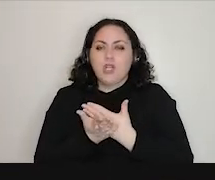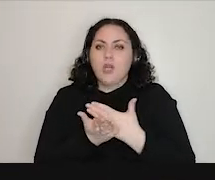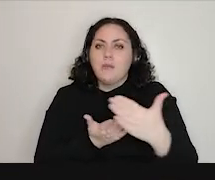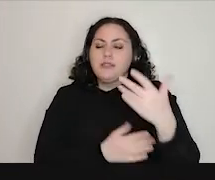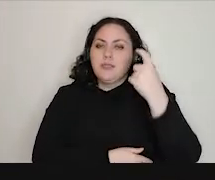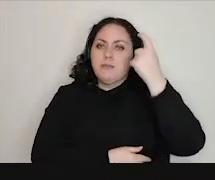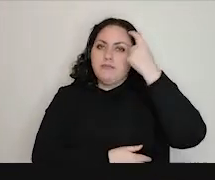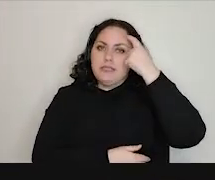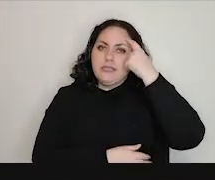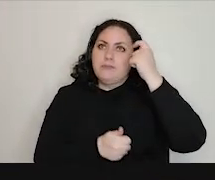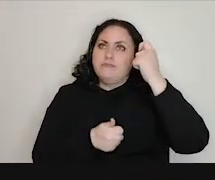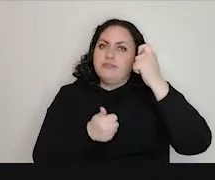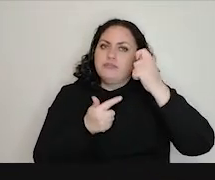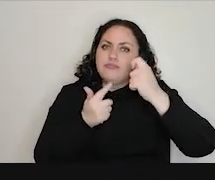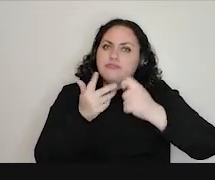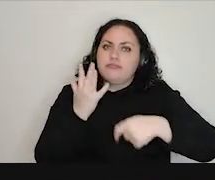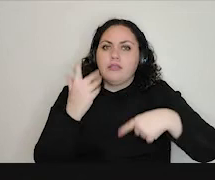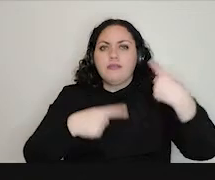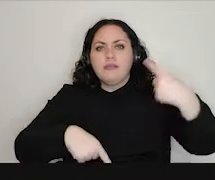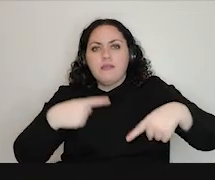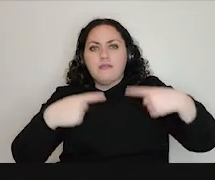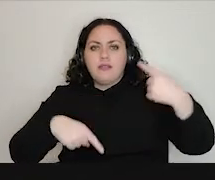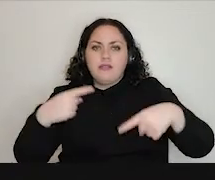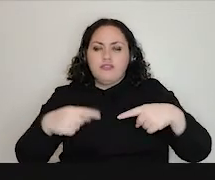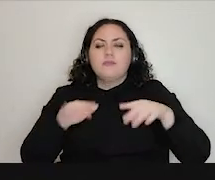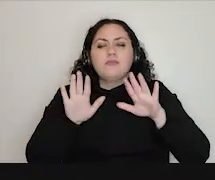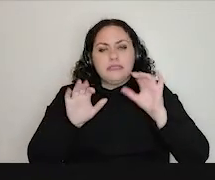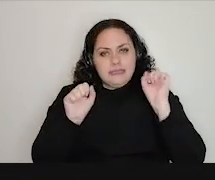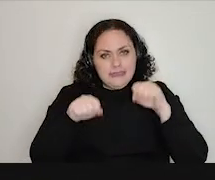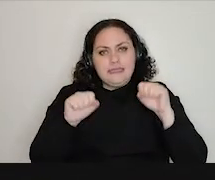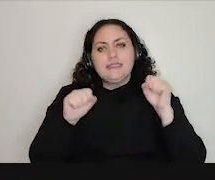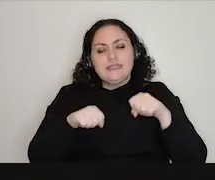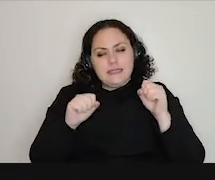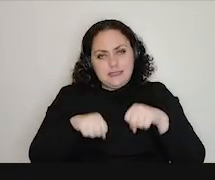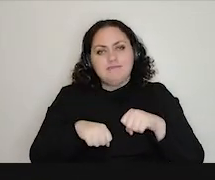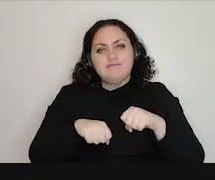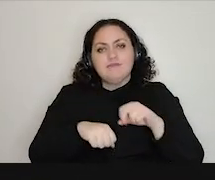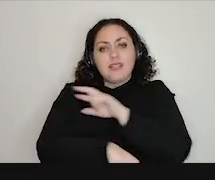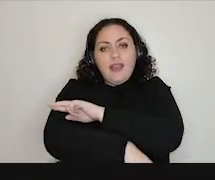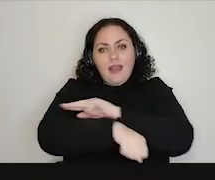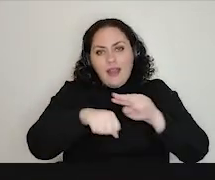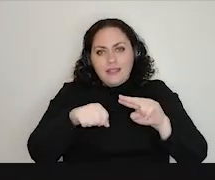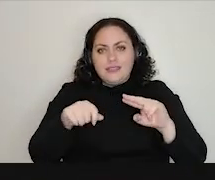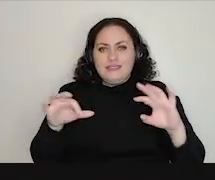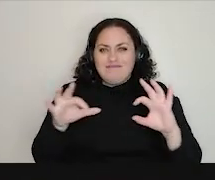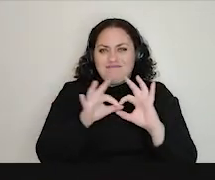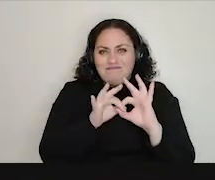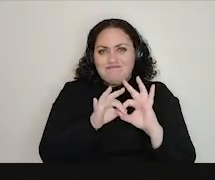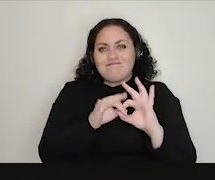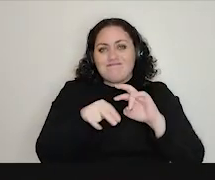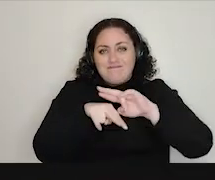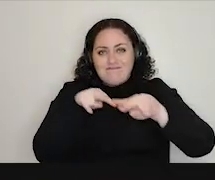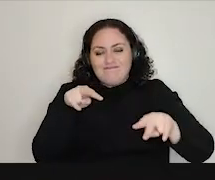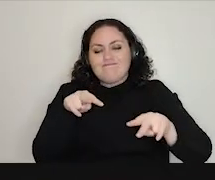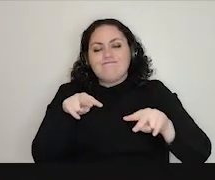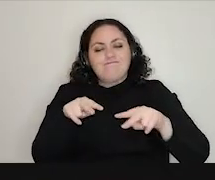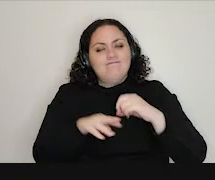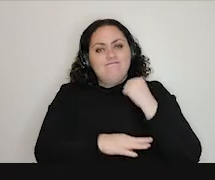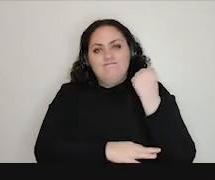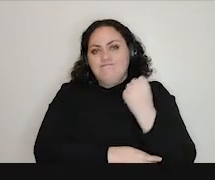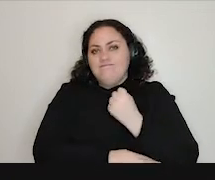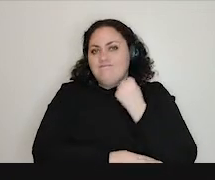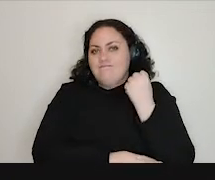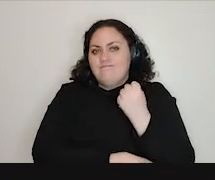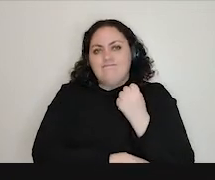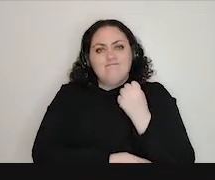de possibilidade de discussão. Mas, sim, essa intersecção, né, ela é cruel, né, quando a gente vê na prática.